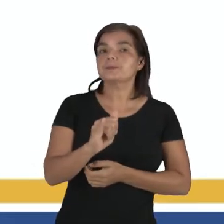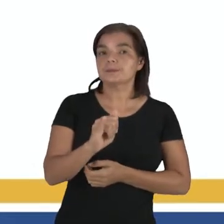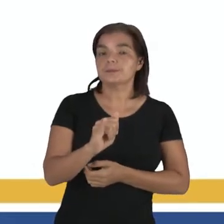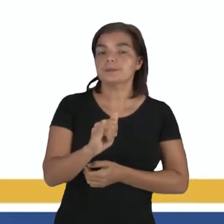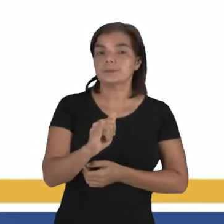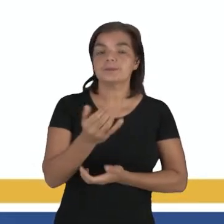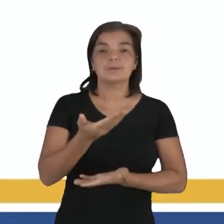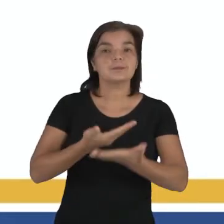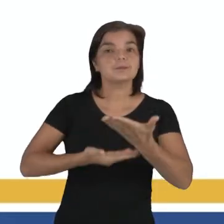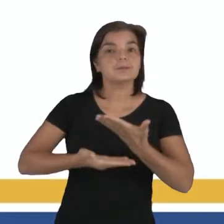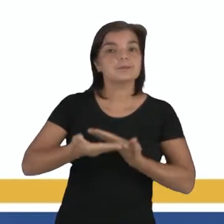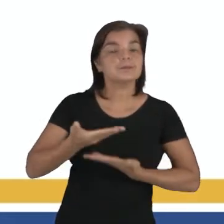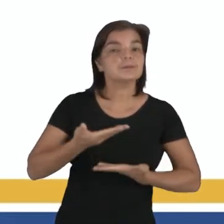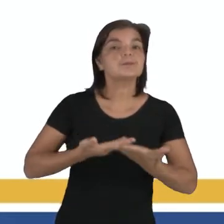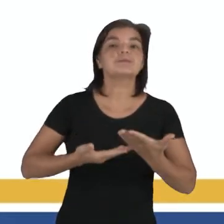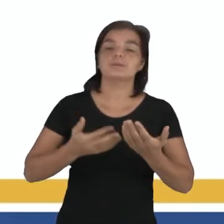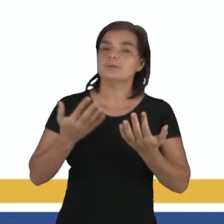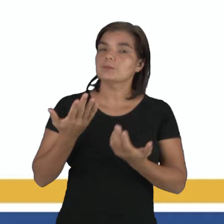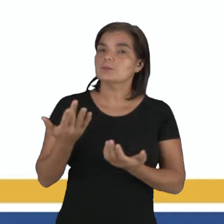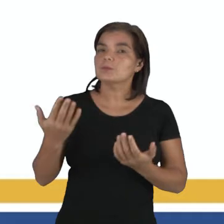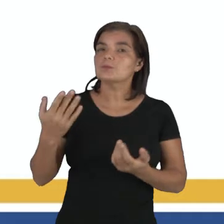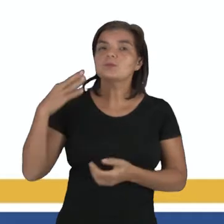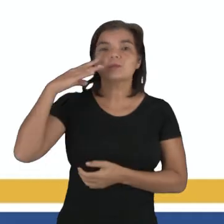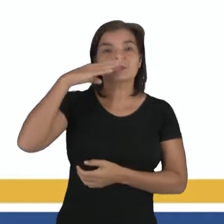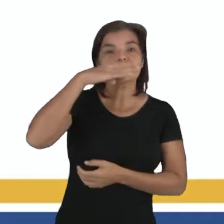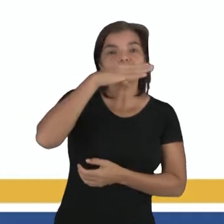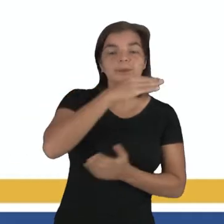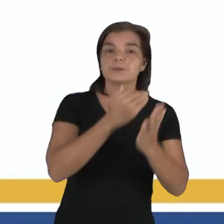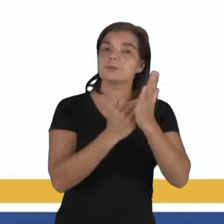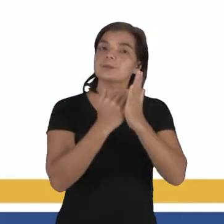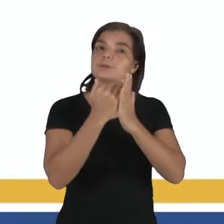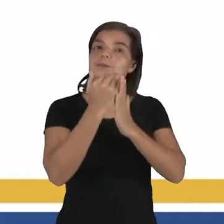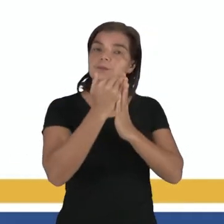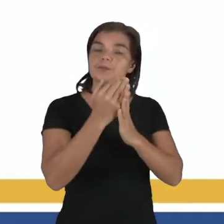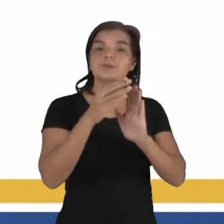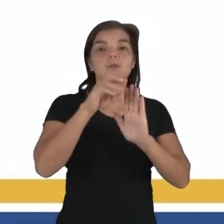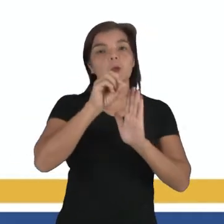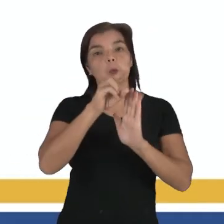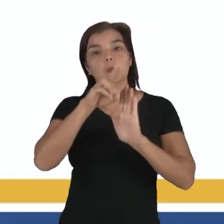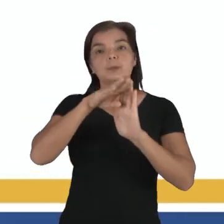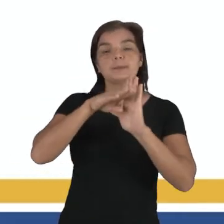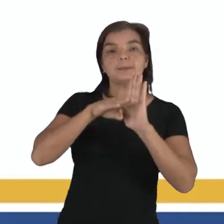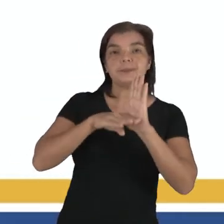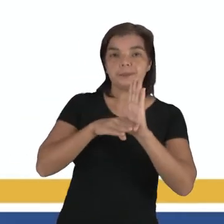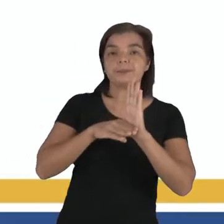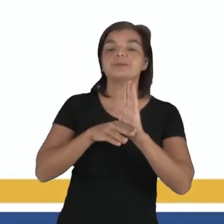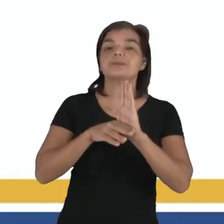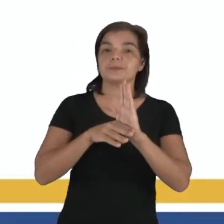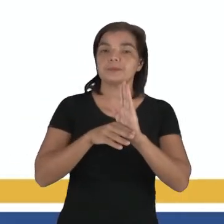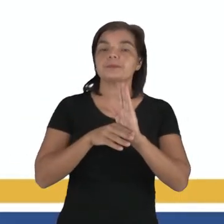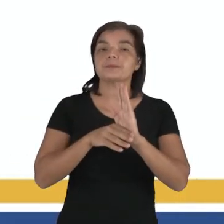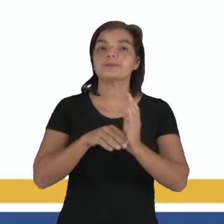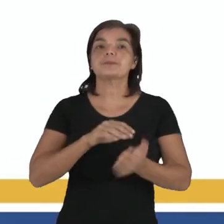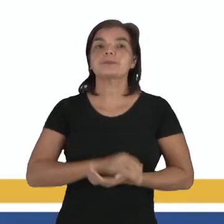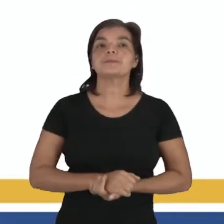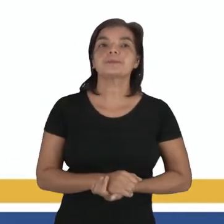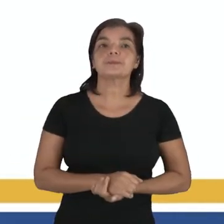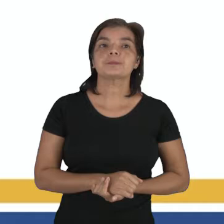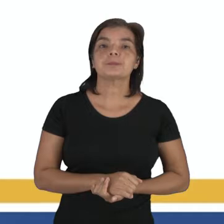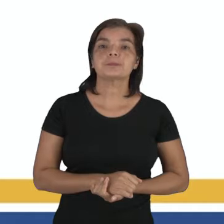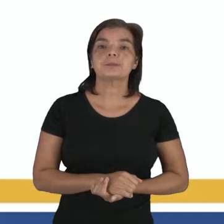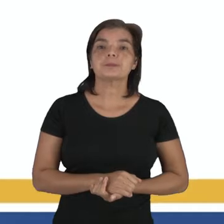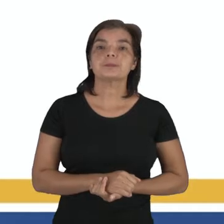energia relacionada ao aquecimento, ou seja, o aumento de temperatura ou a diminuição mesmo, é a energia do calor.